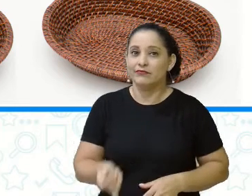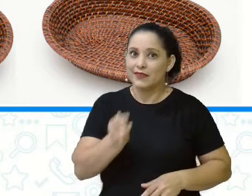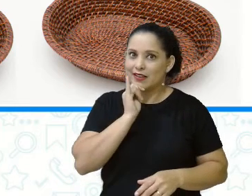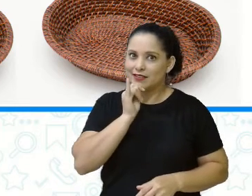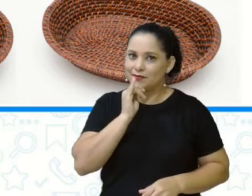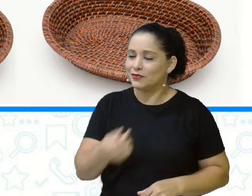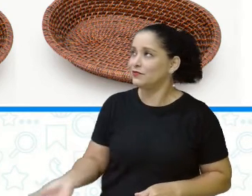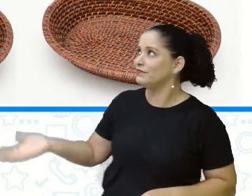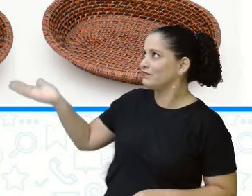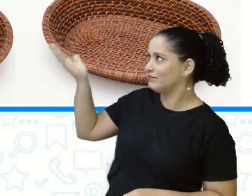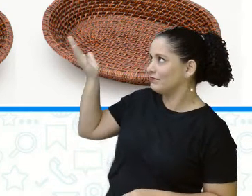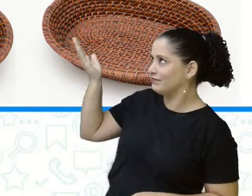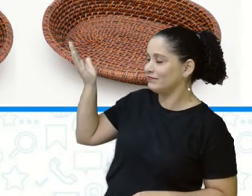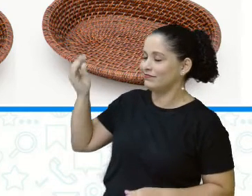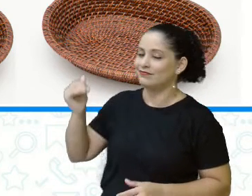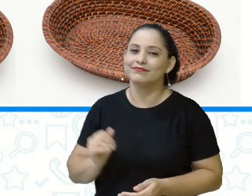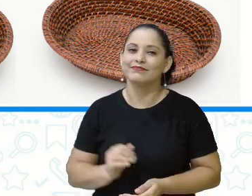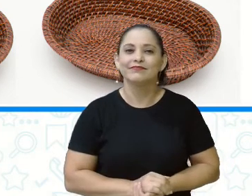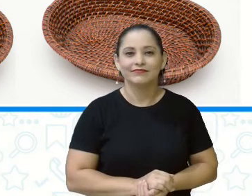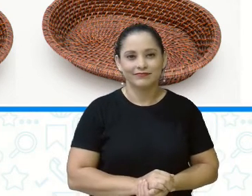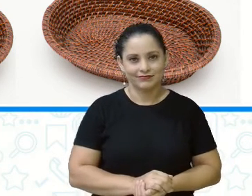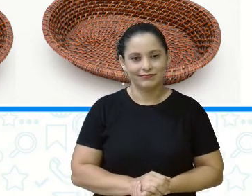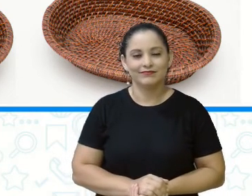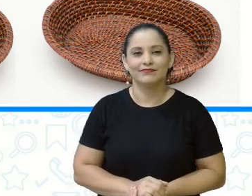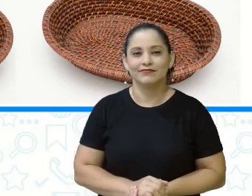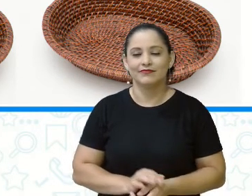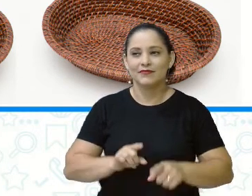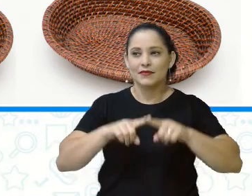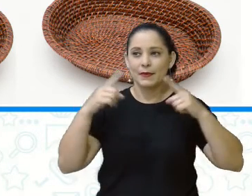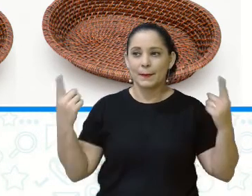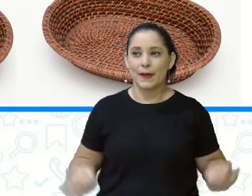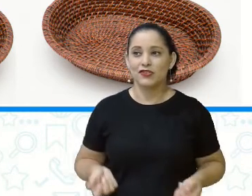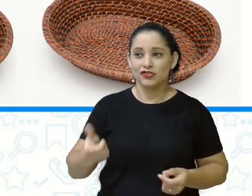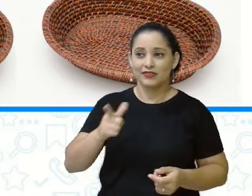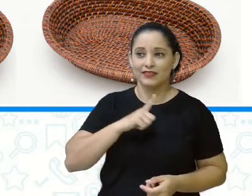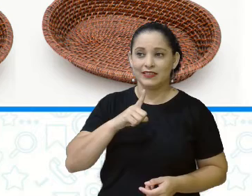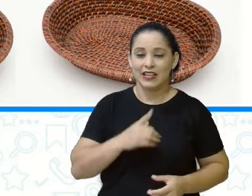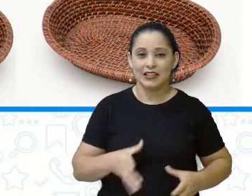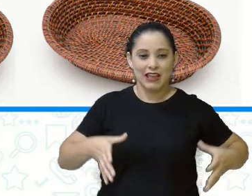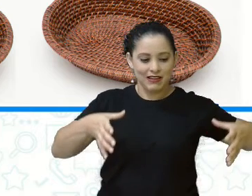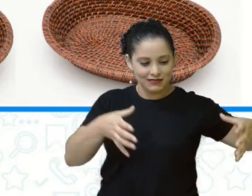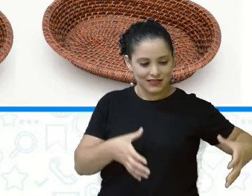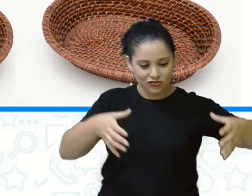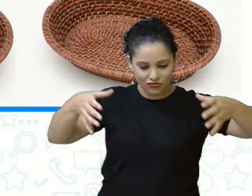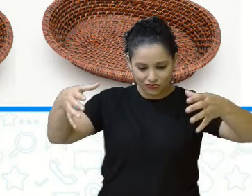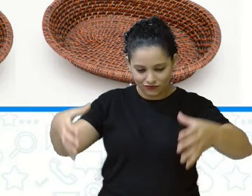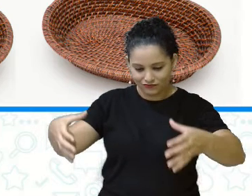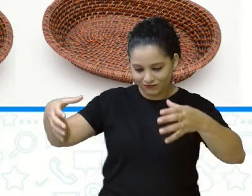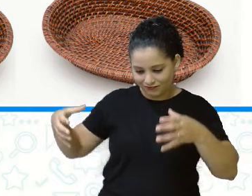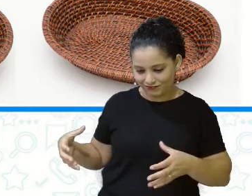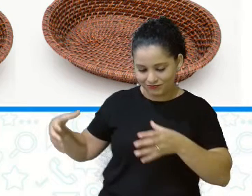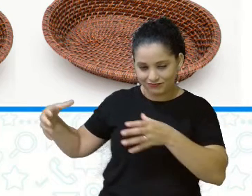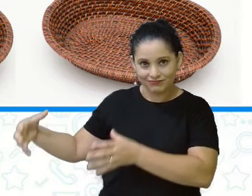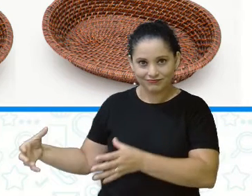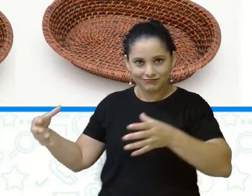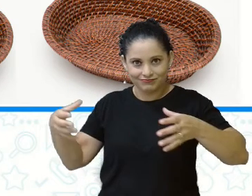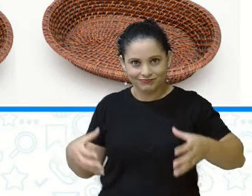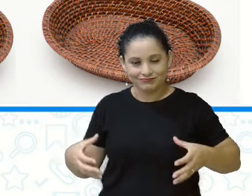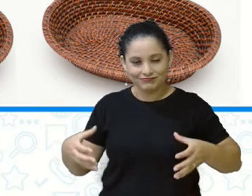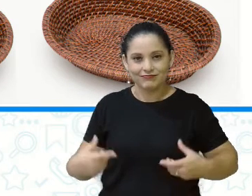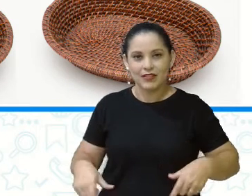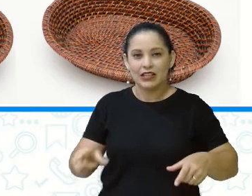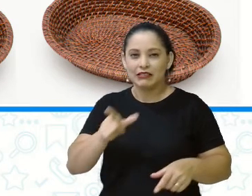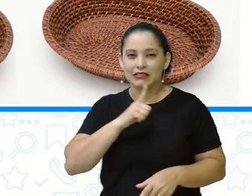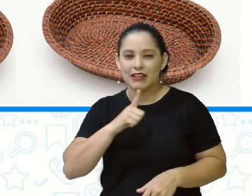bem simples, tipo esse da mancala, só que com cestas e maçãs. Eu tenho, vamos lá, conta